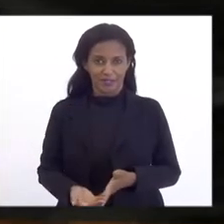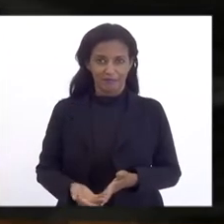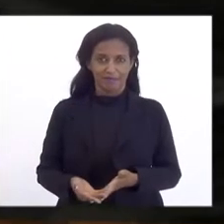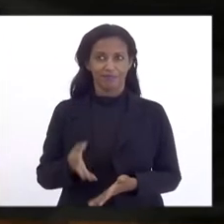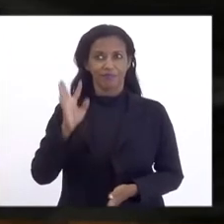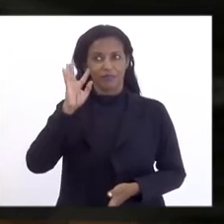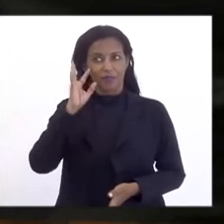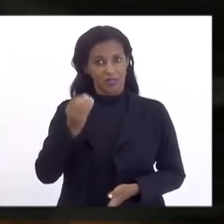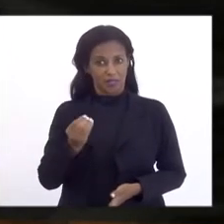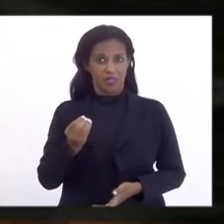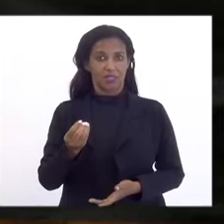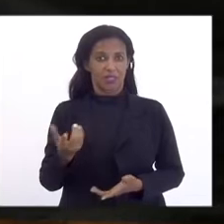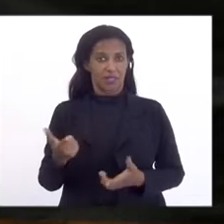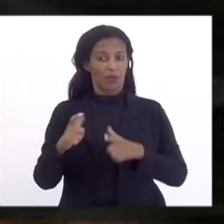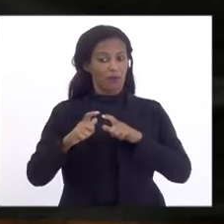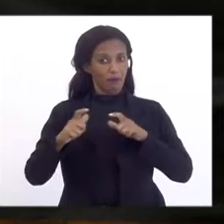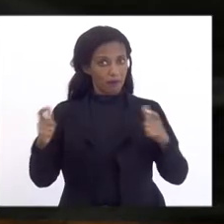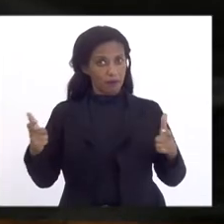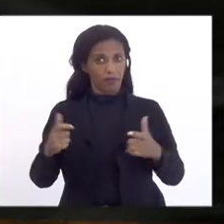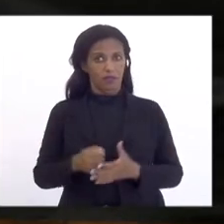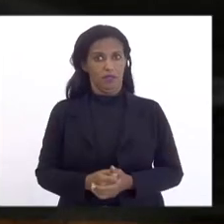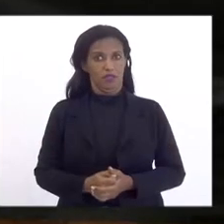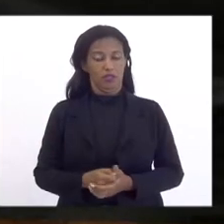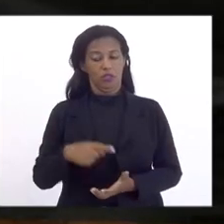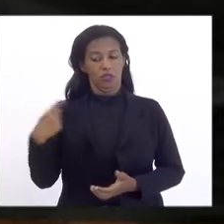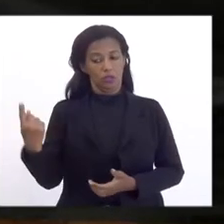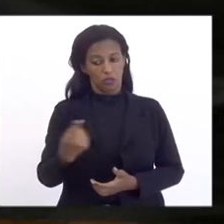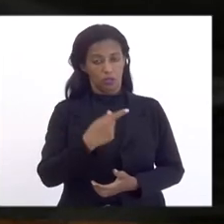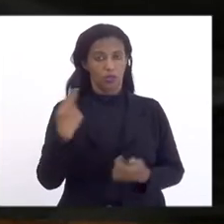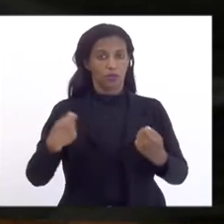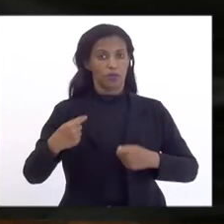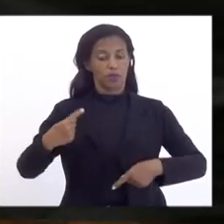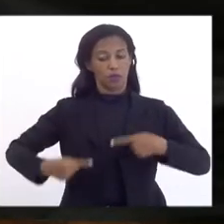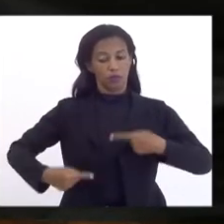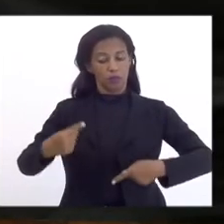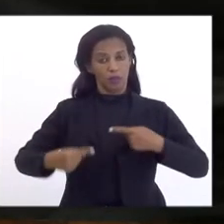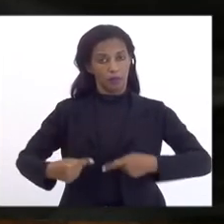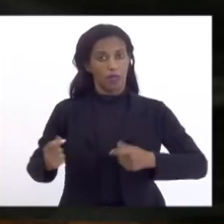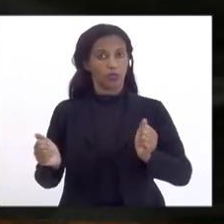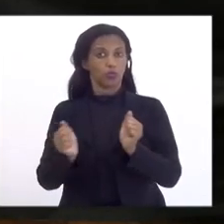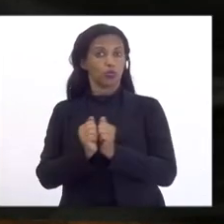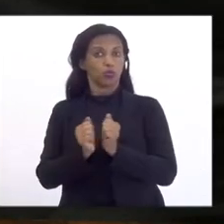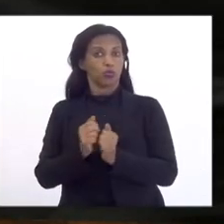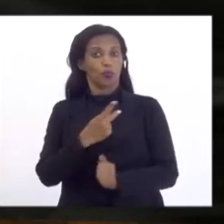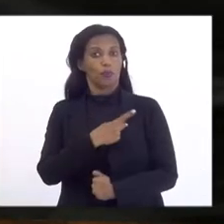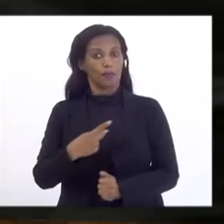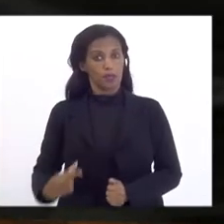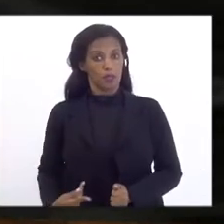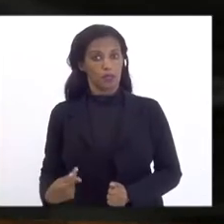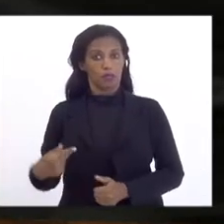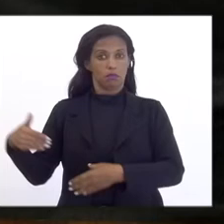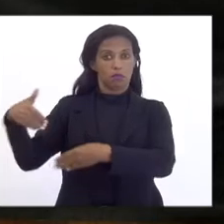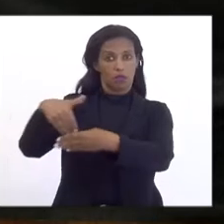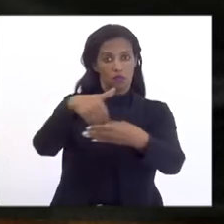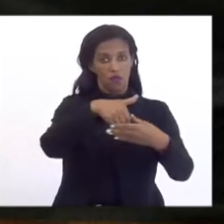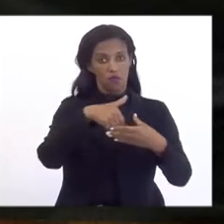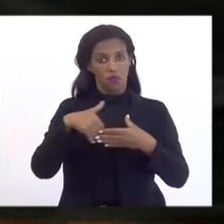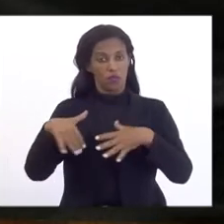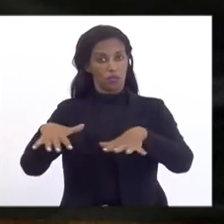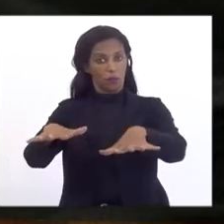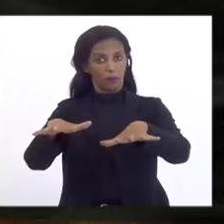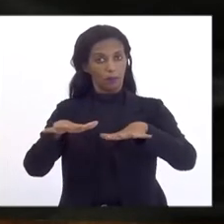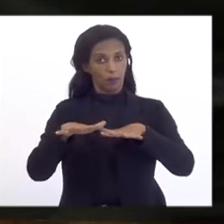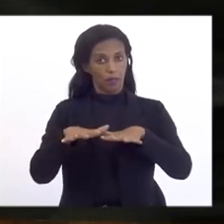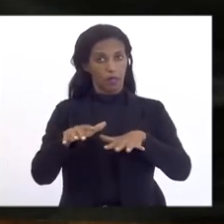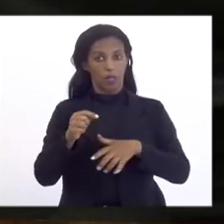decisão é muito grande. Eu acho que nós precisamos submeter, inclusive, um debate com o presidente. Presidente, colocar isso em votação no plenário.